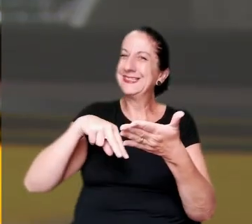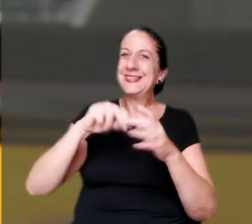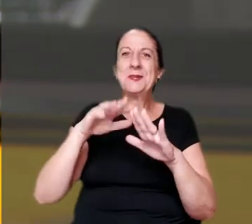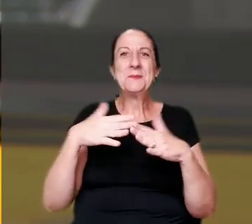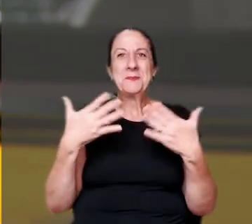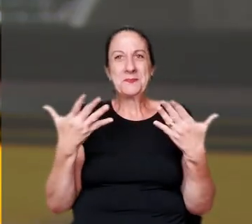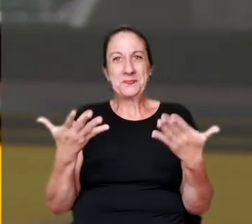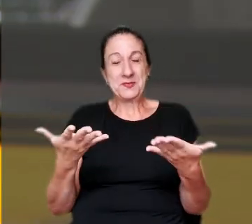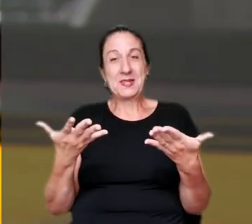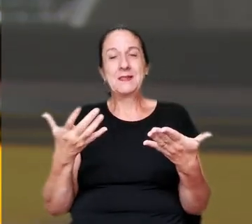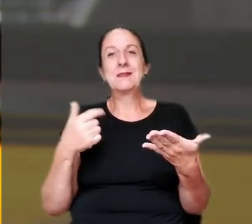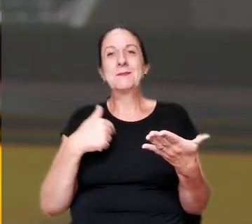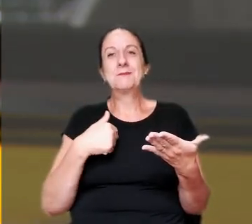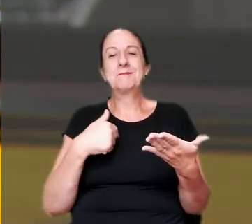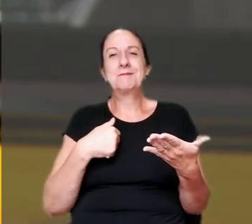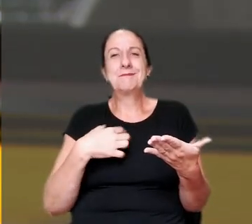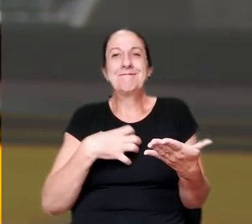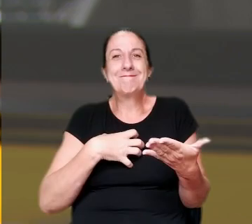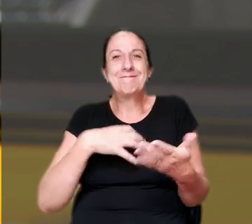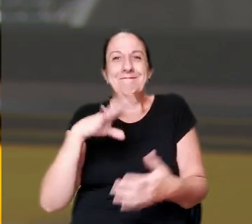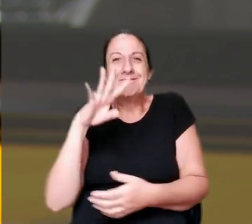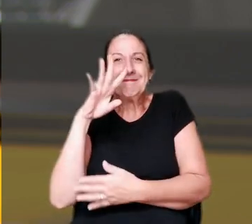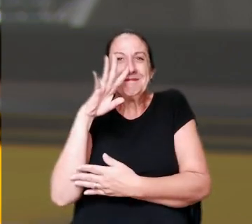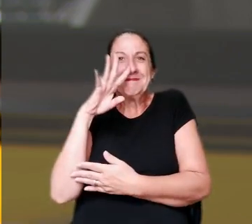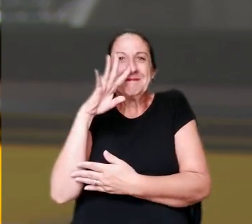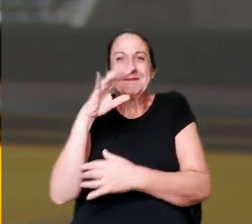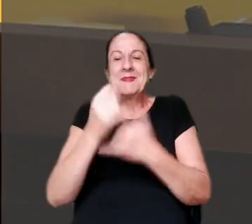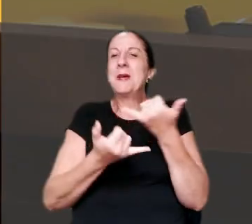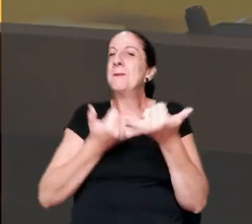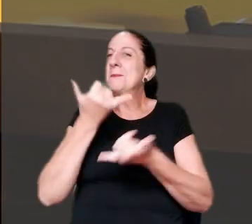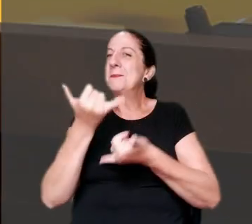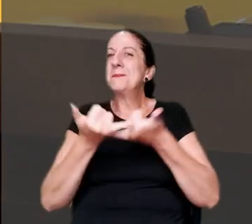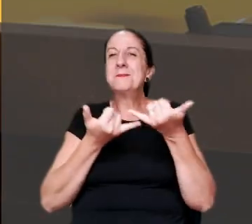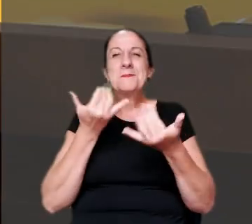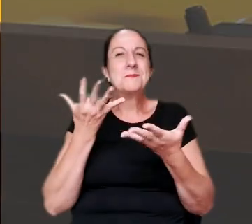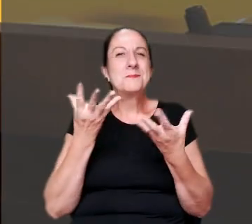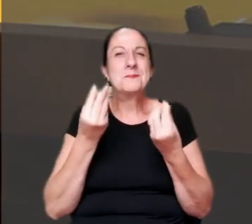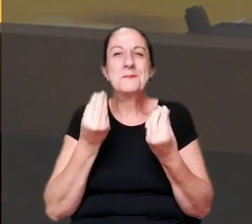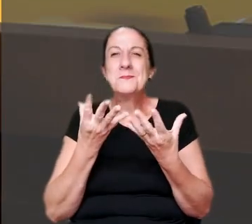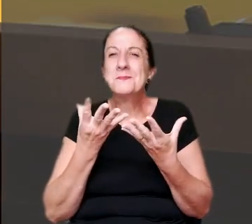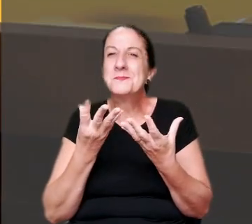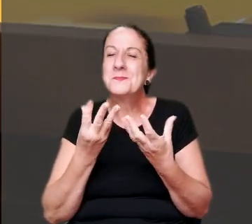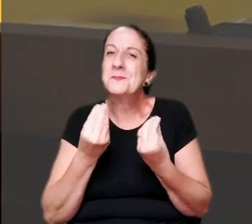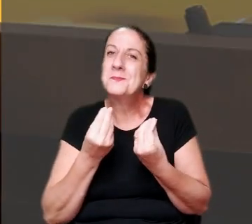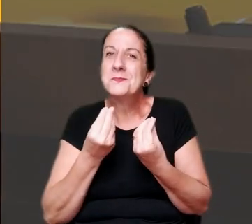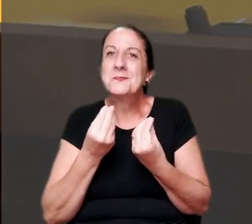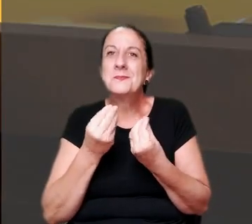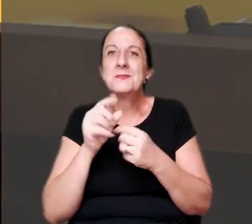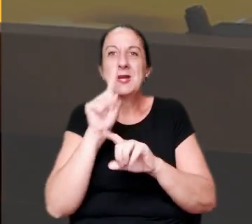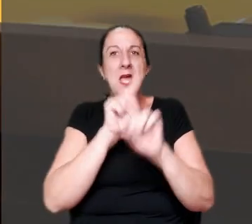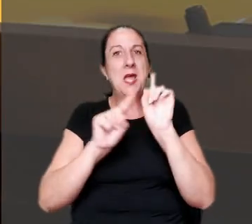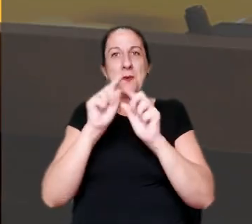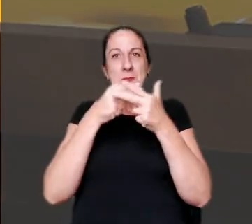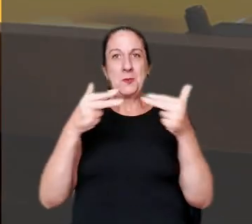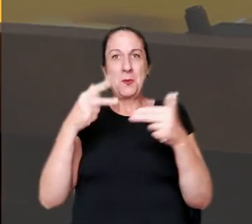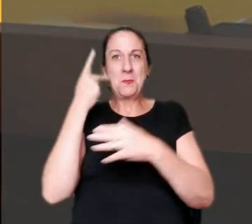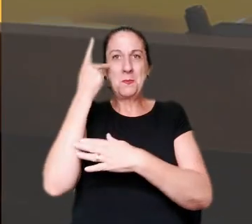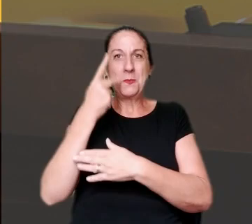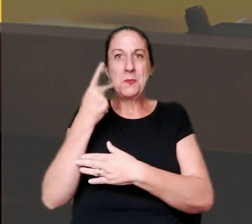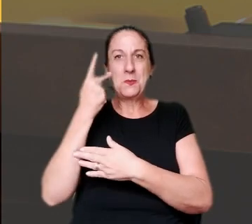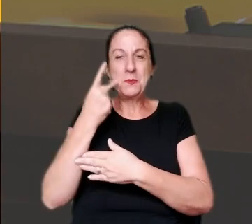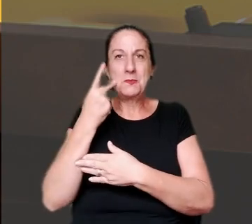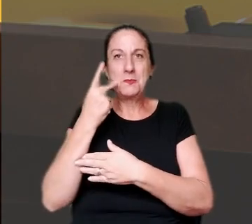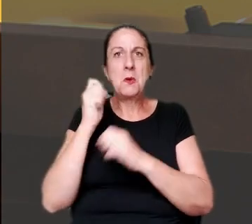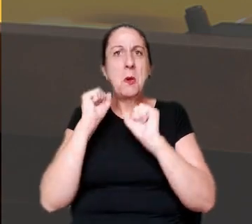"Leio." Então, aí fiquei muito impressionado. Nós brincávamos muito de alguma coisa